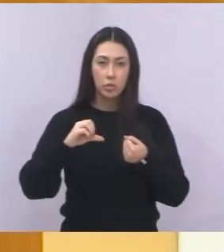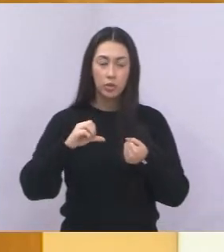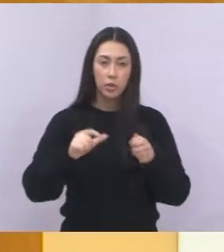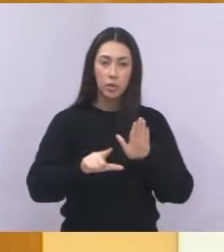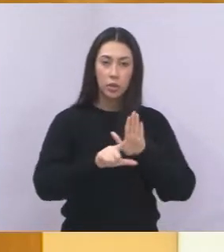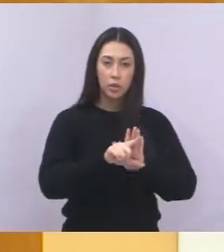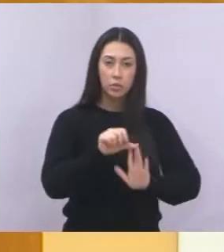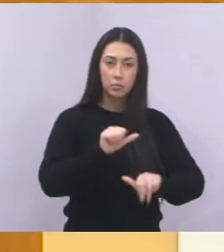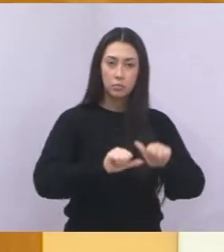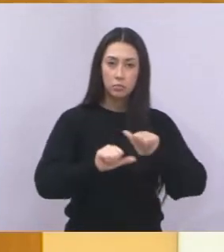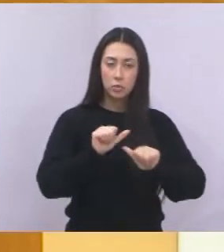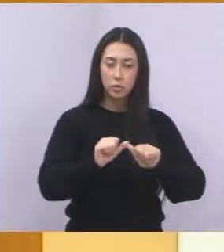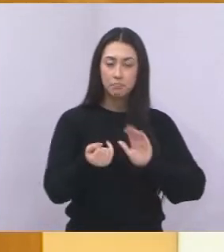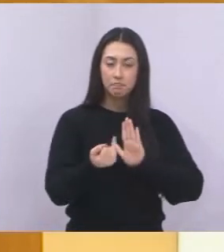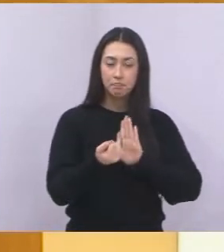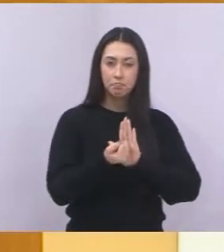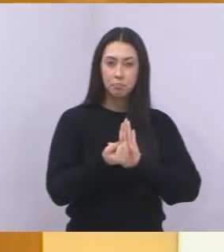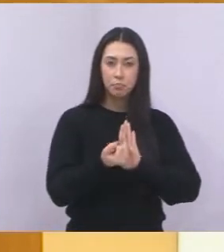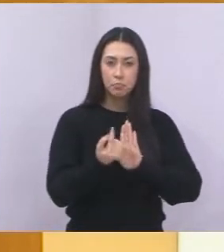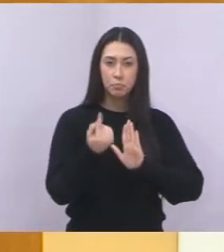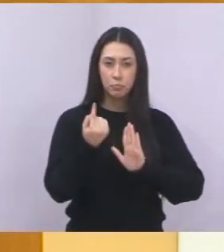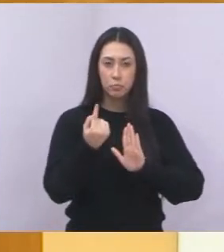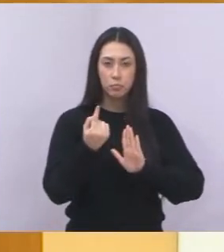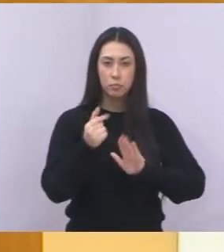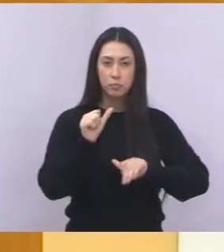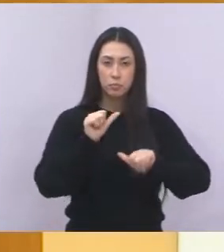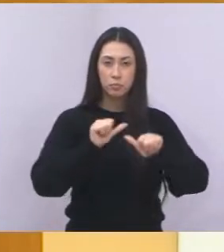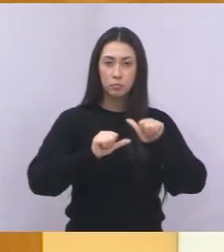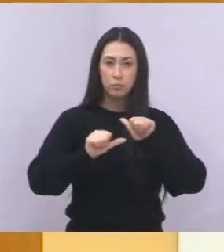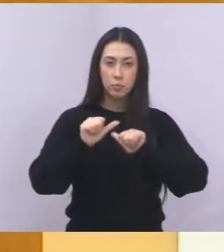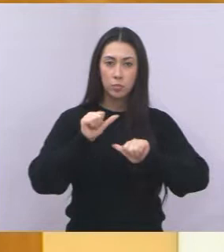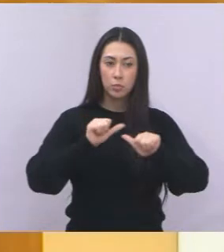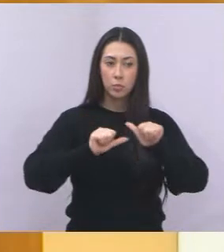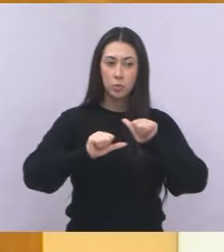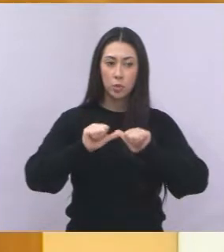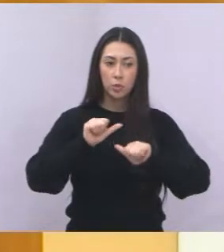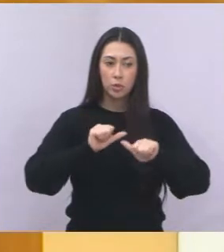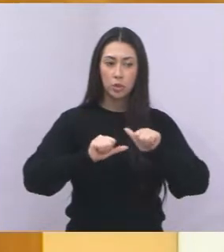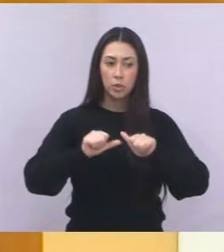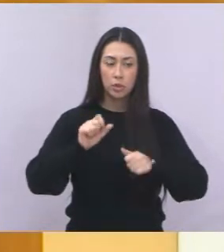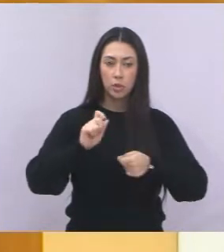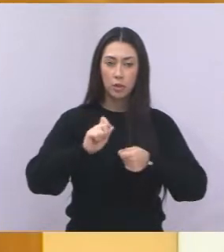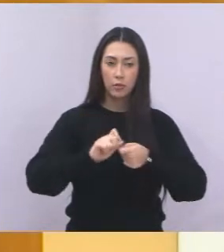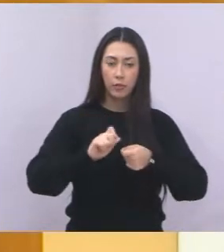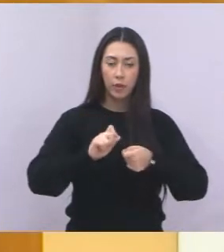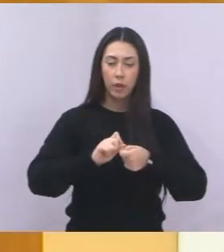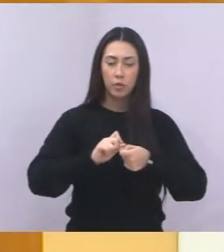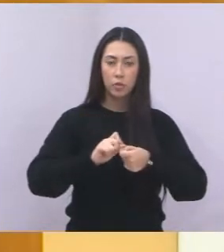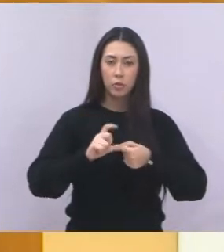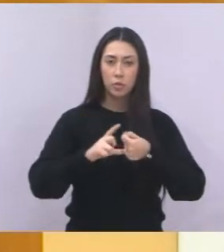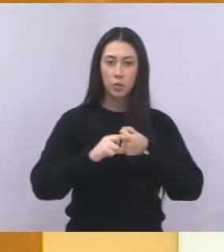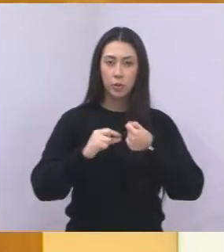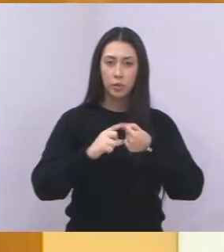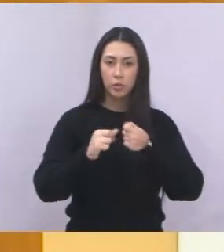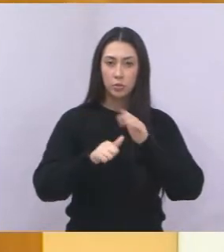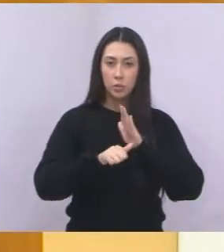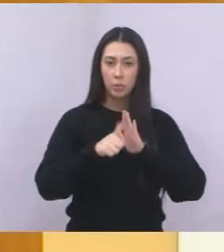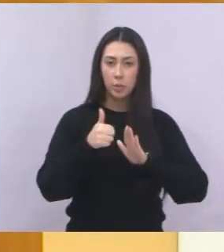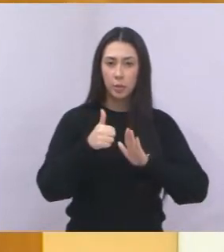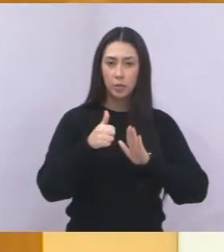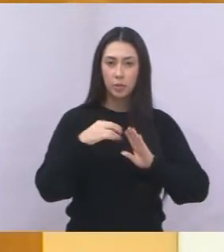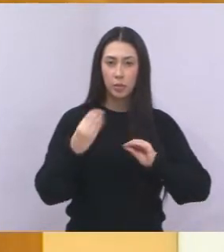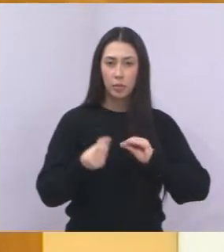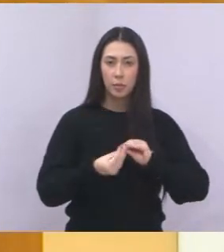integralmente. Inciso 1º. A alteração promovida pelo artigo 1º da Emenda Constitucional 103,